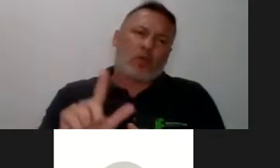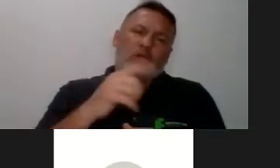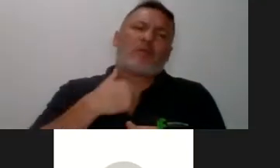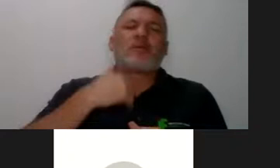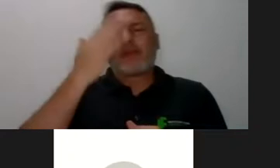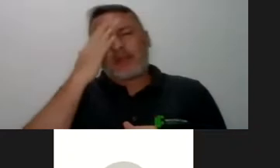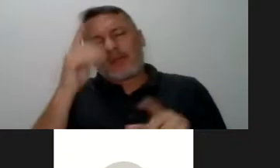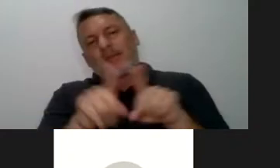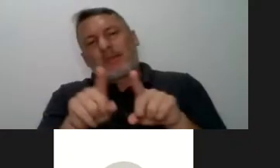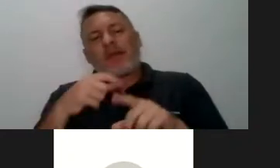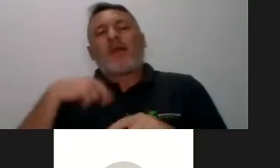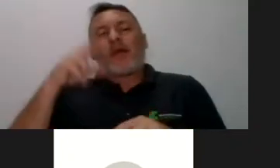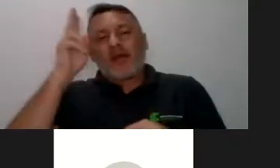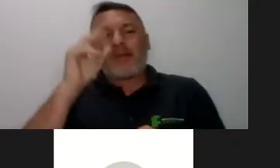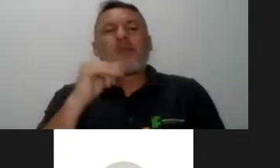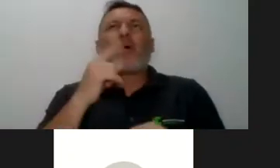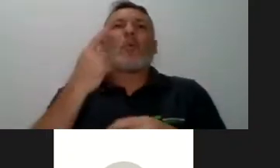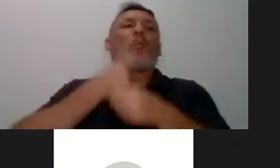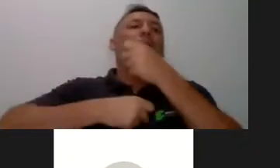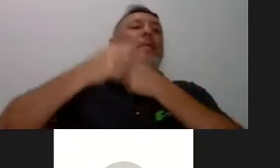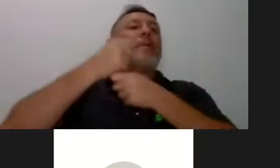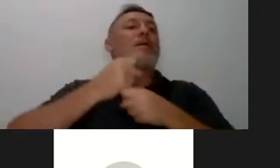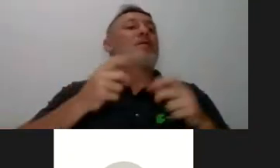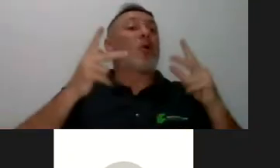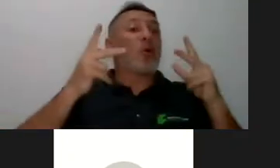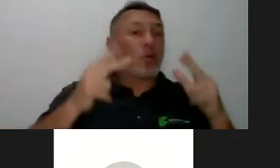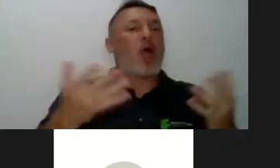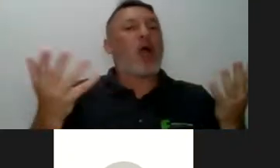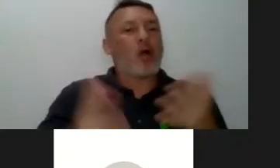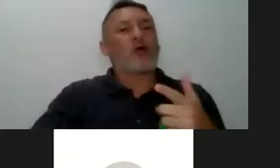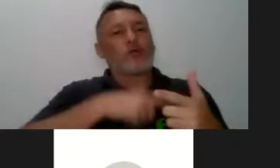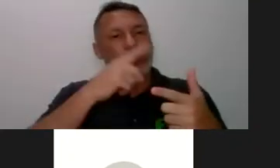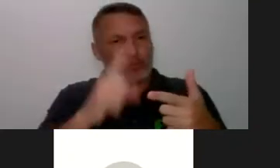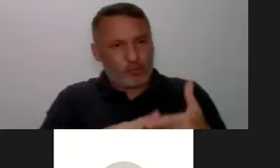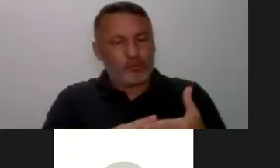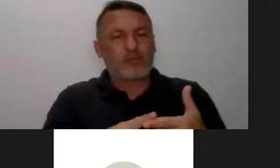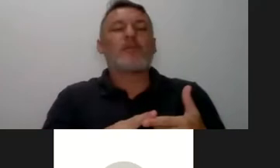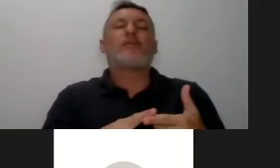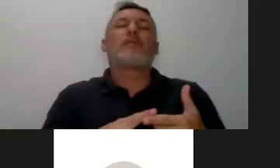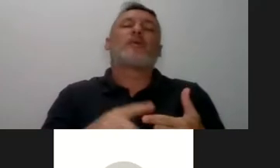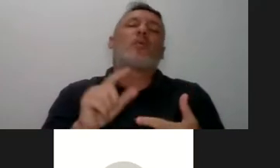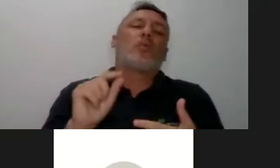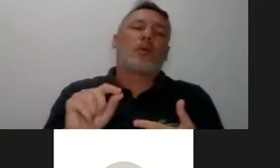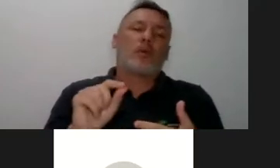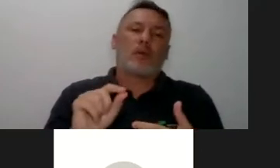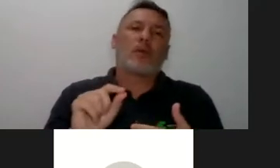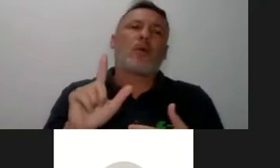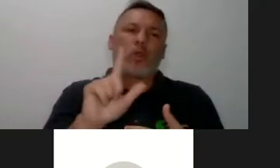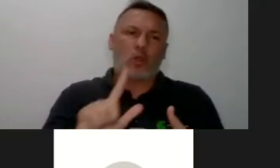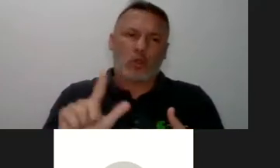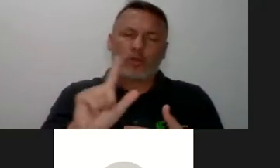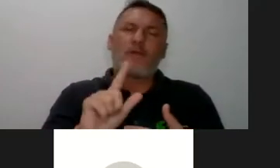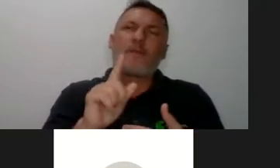né, lembrando, falei disso ano passado e vou falar de novo. Faz falta a integração